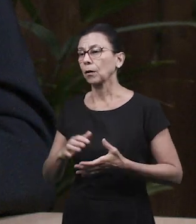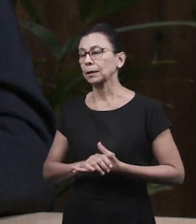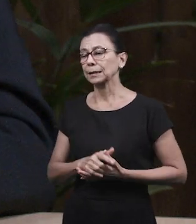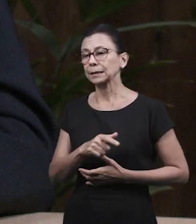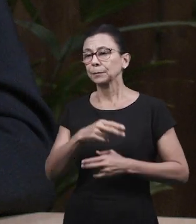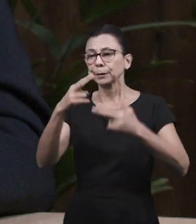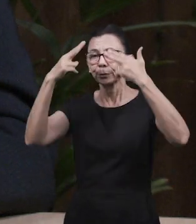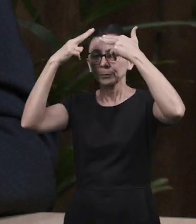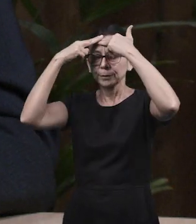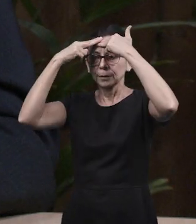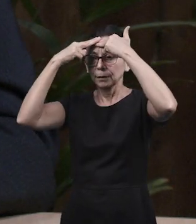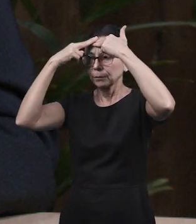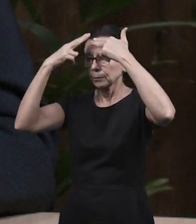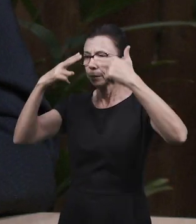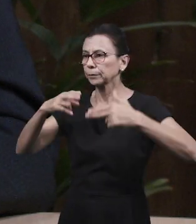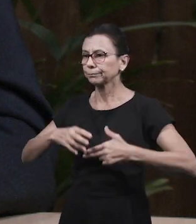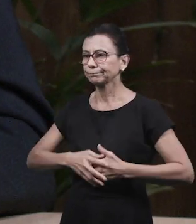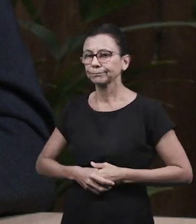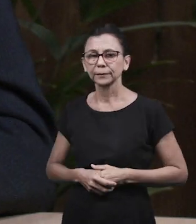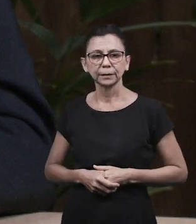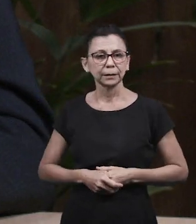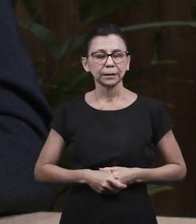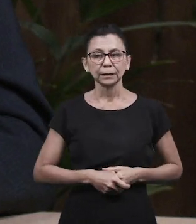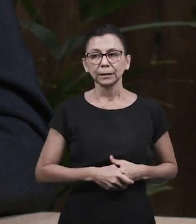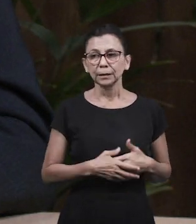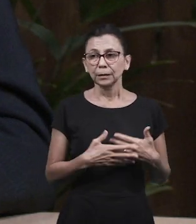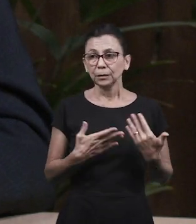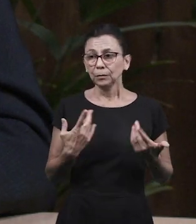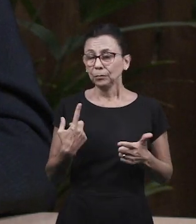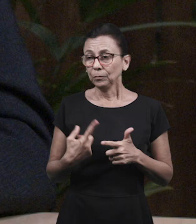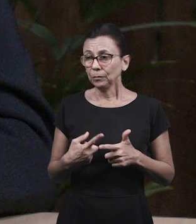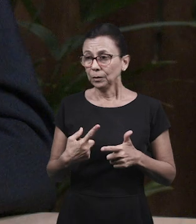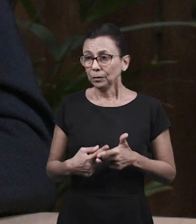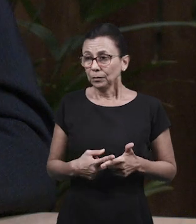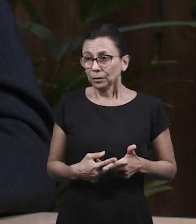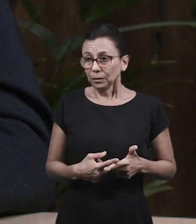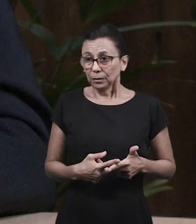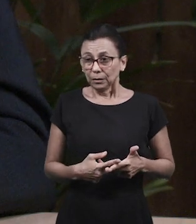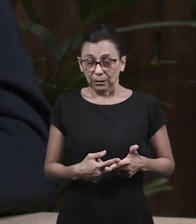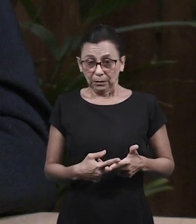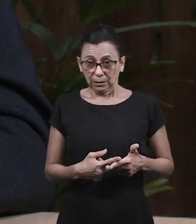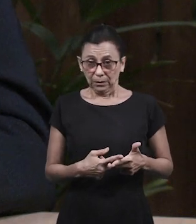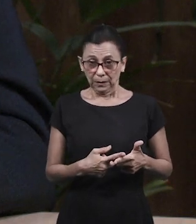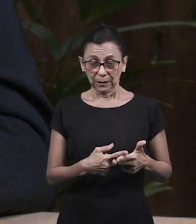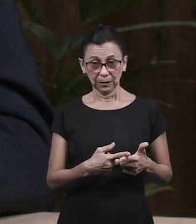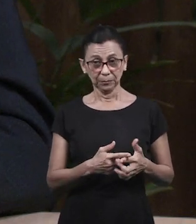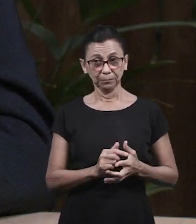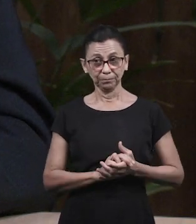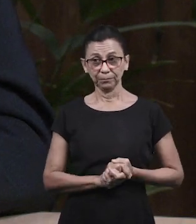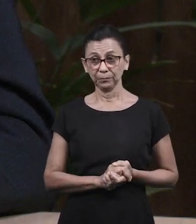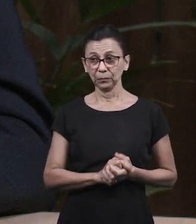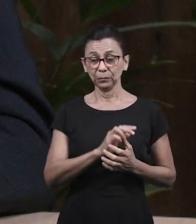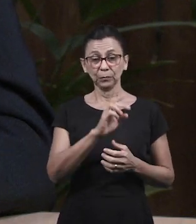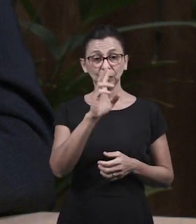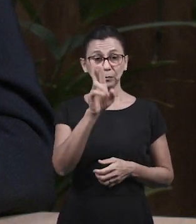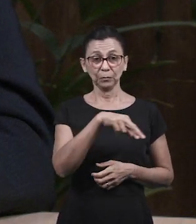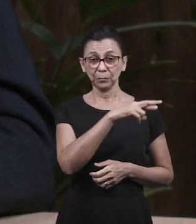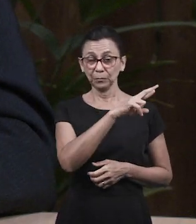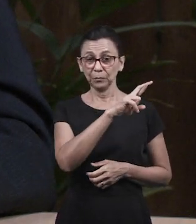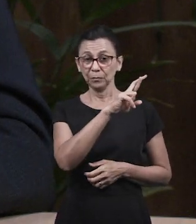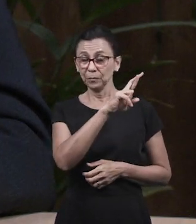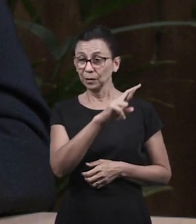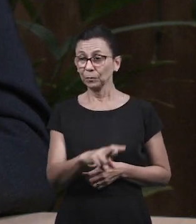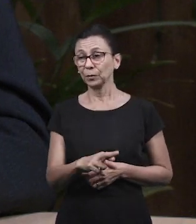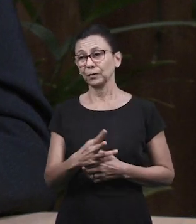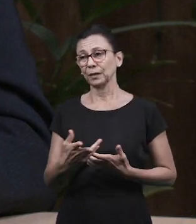um trauma para ele muito grande, sem consultar o Senhor, né? Isso aí foi uma experiência minha. Eu